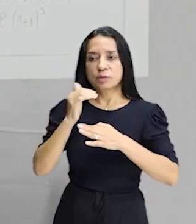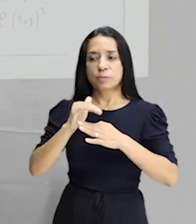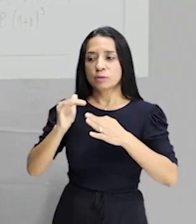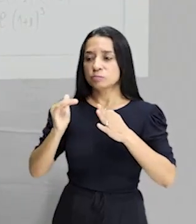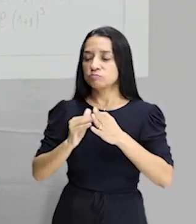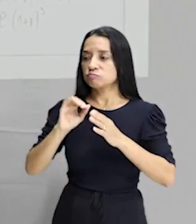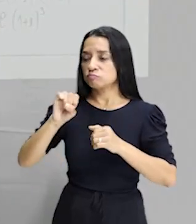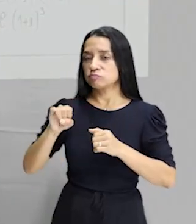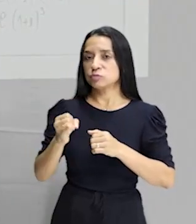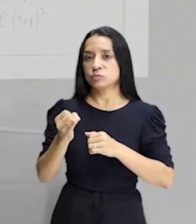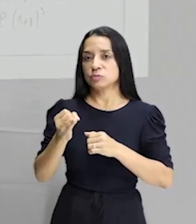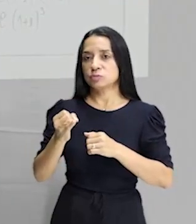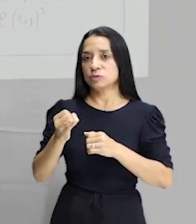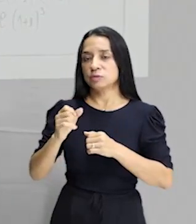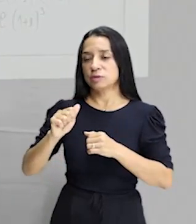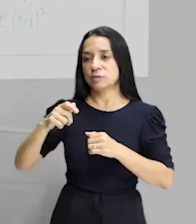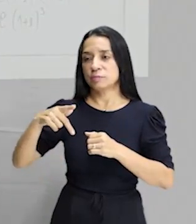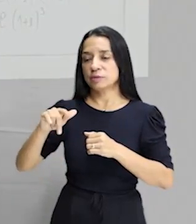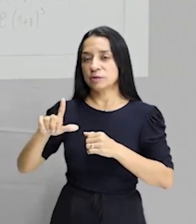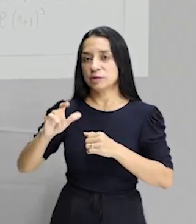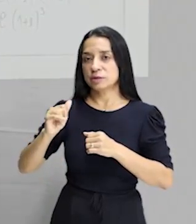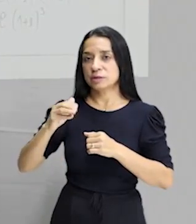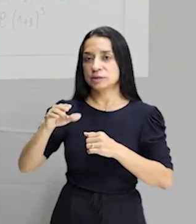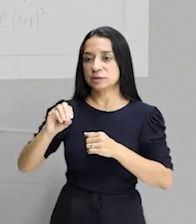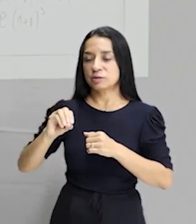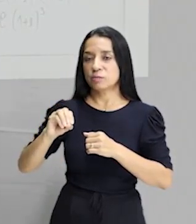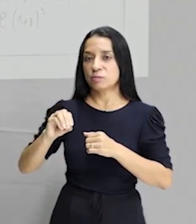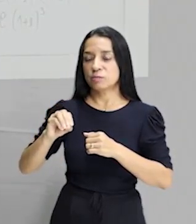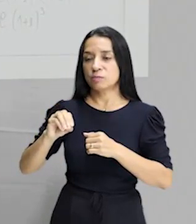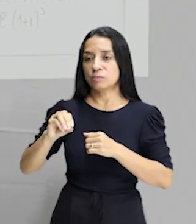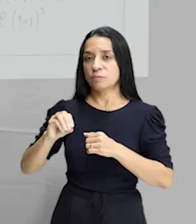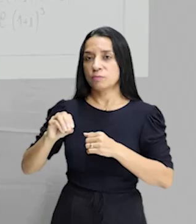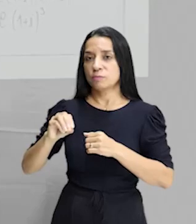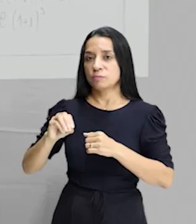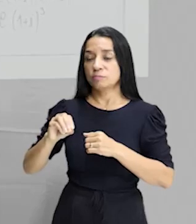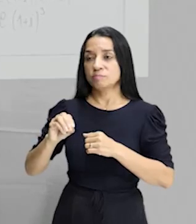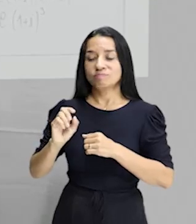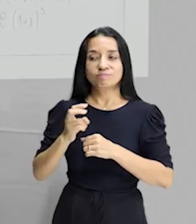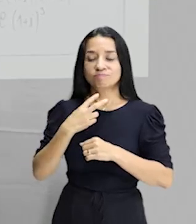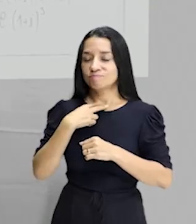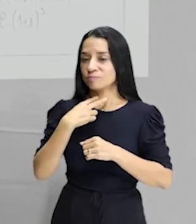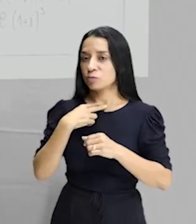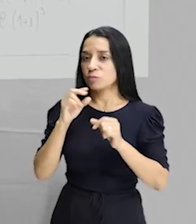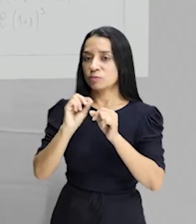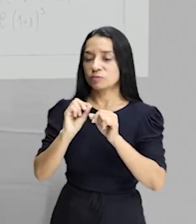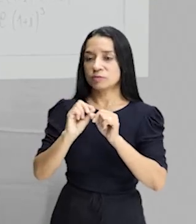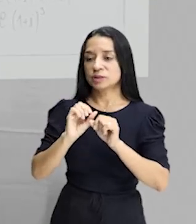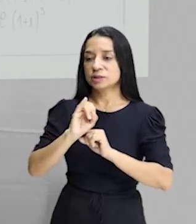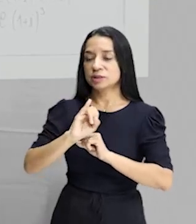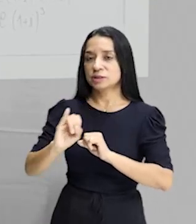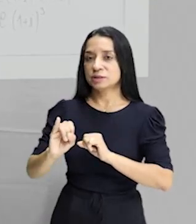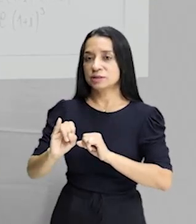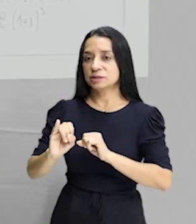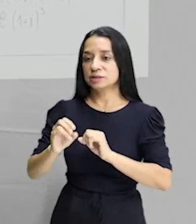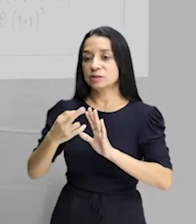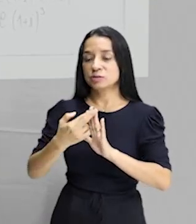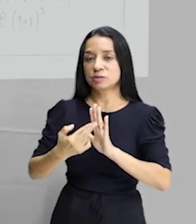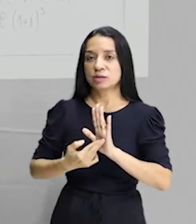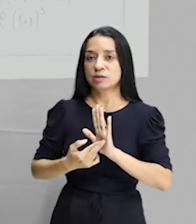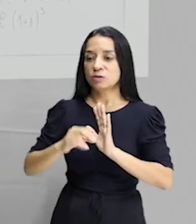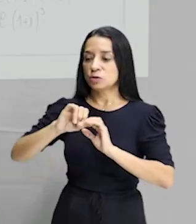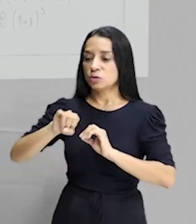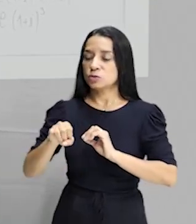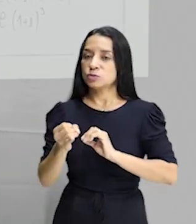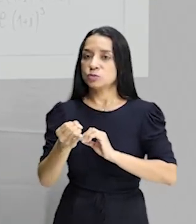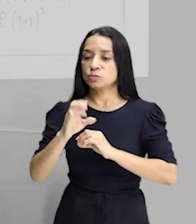certo coisa que eu não posso fazer se o regime for de juro composto agora a gente vai ver como